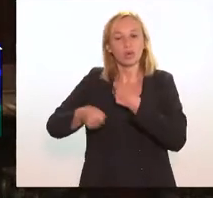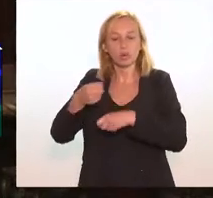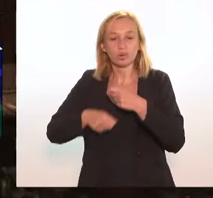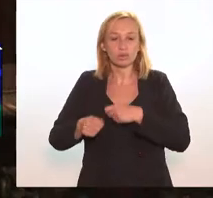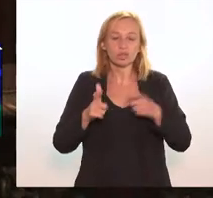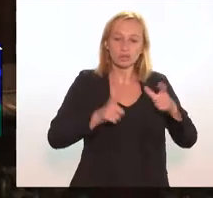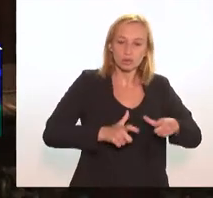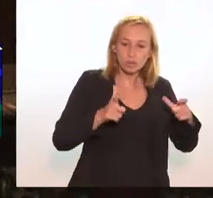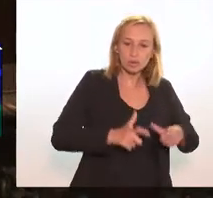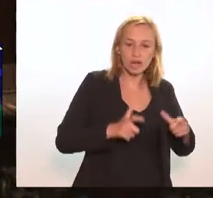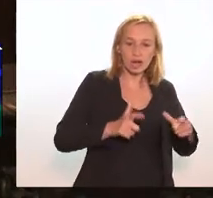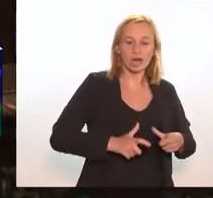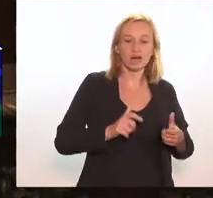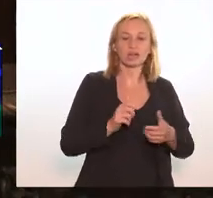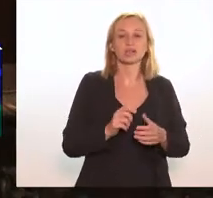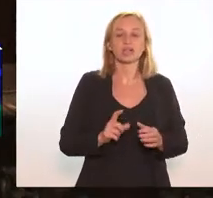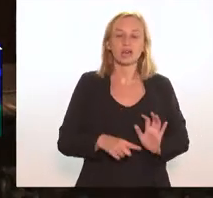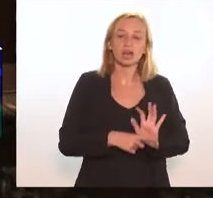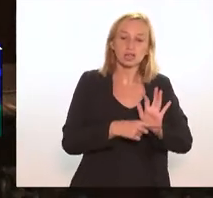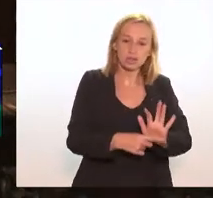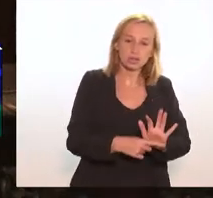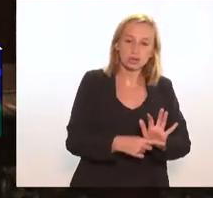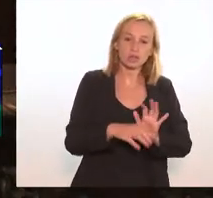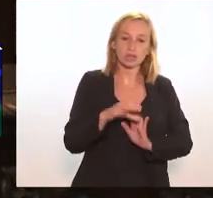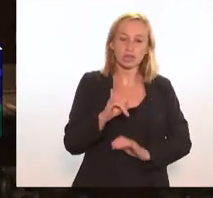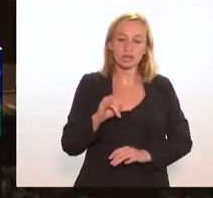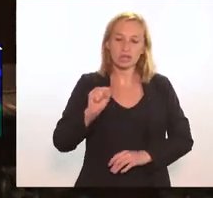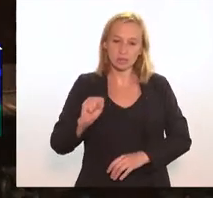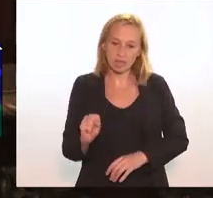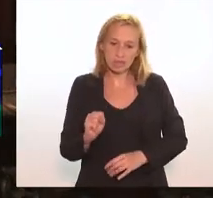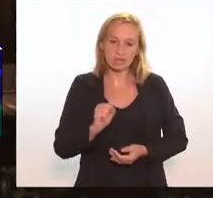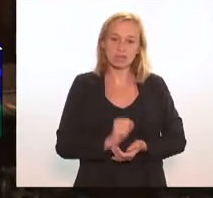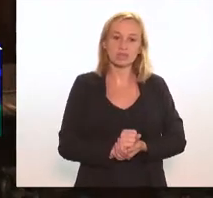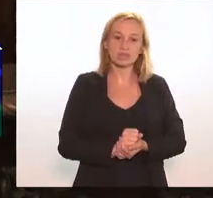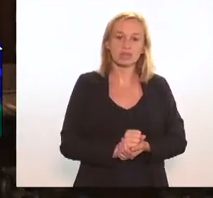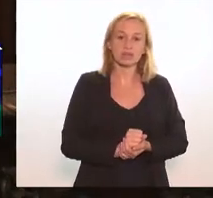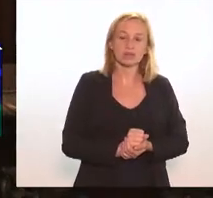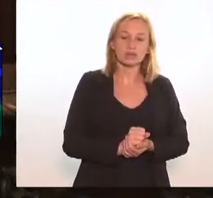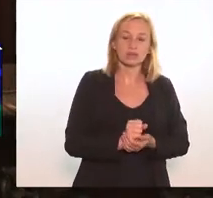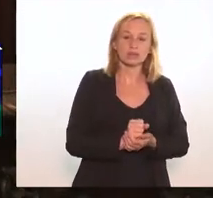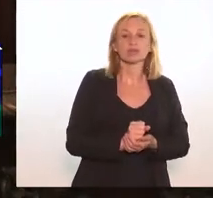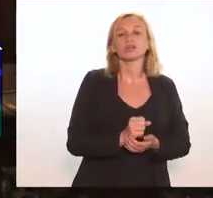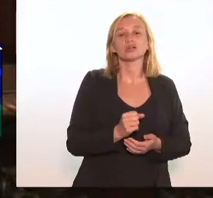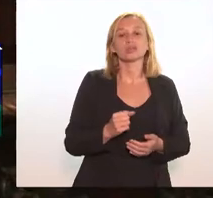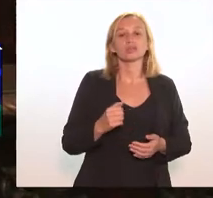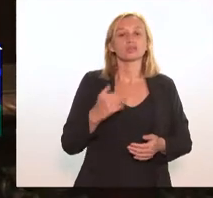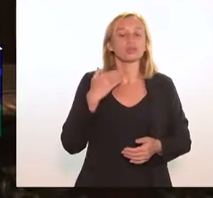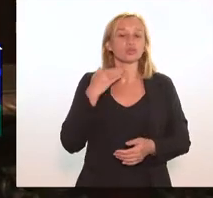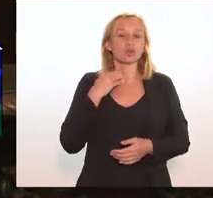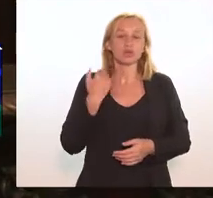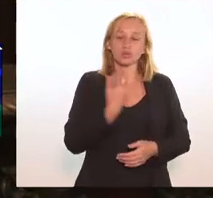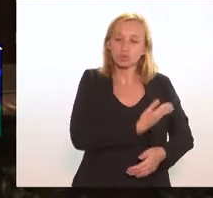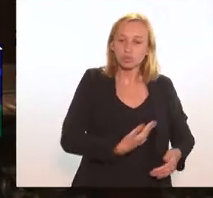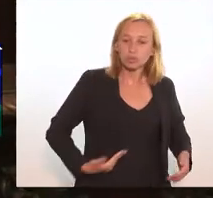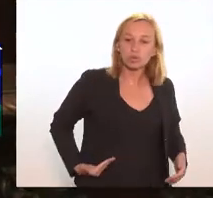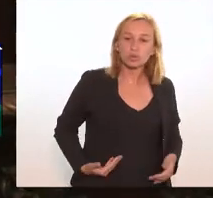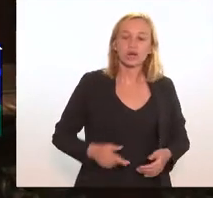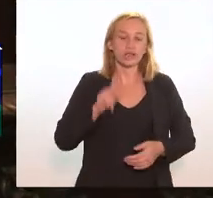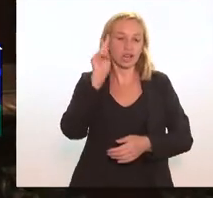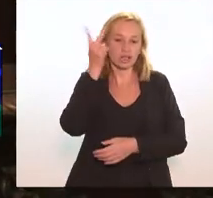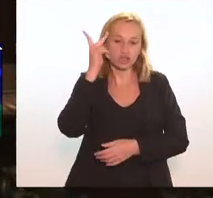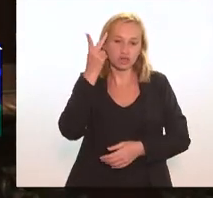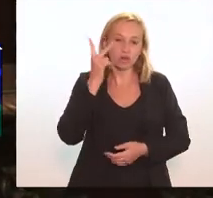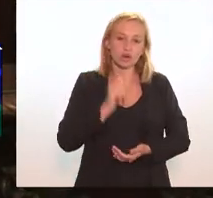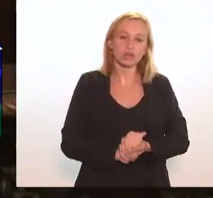essa região da cidade contribuem com o ICMS e com o ISS para os cofres públicos. A densidade histórica, a Zona